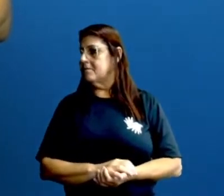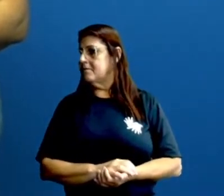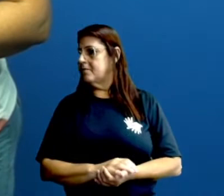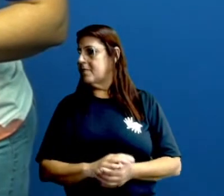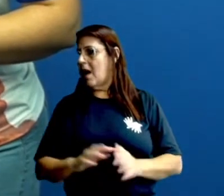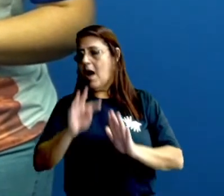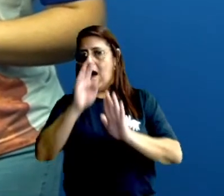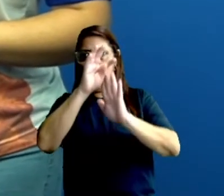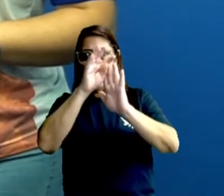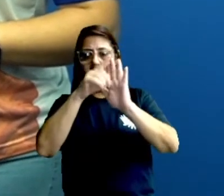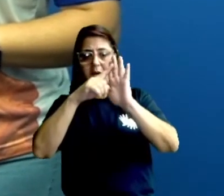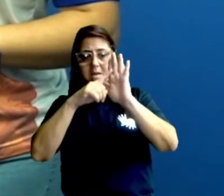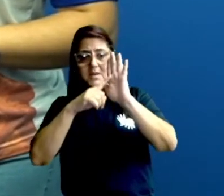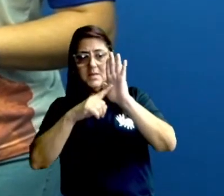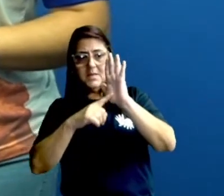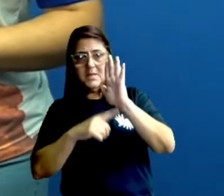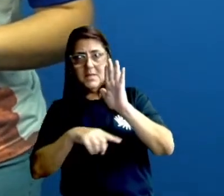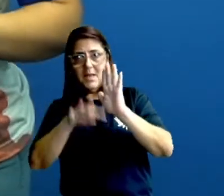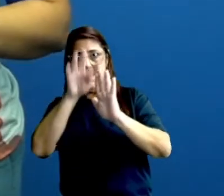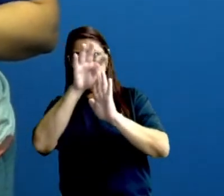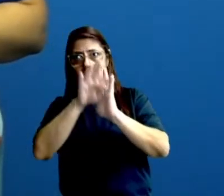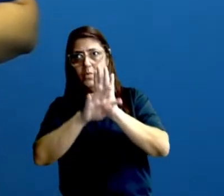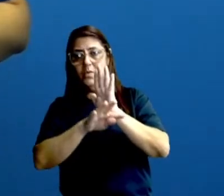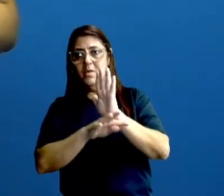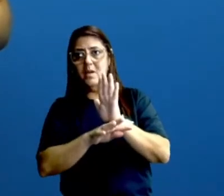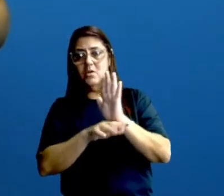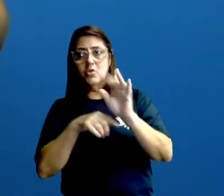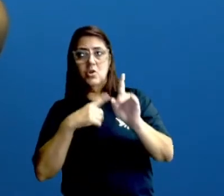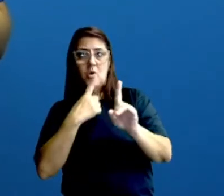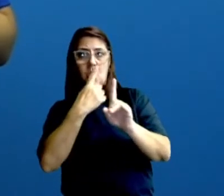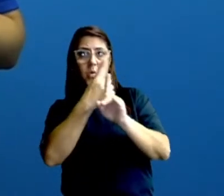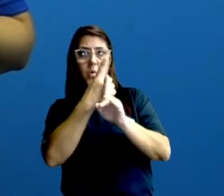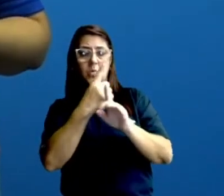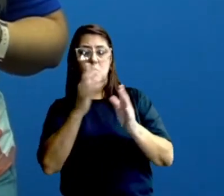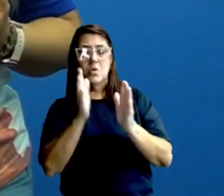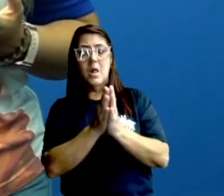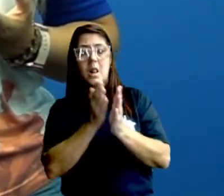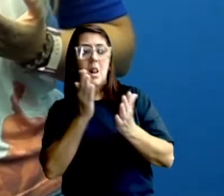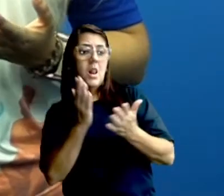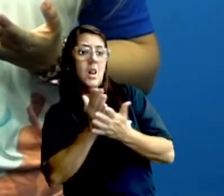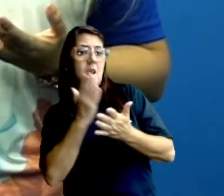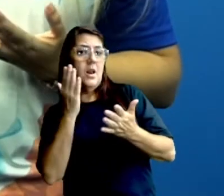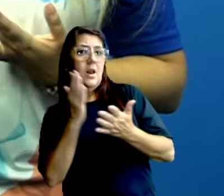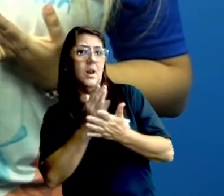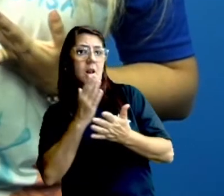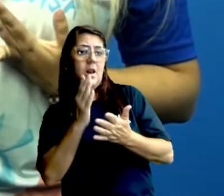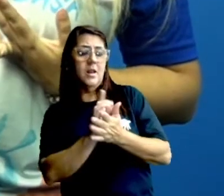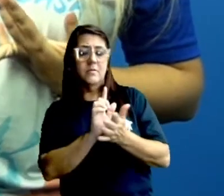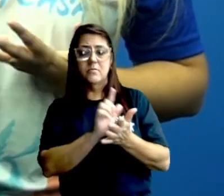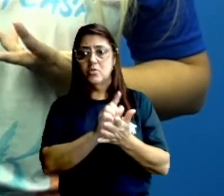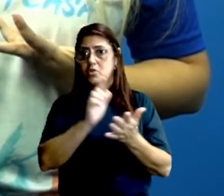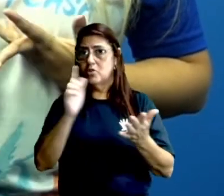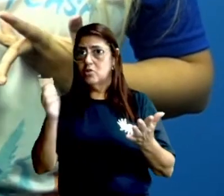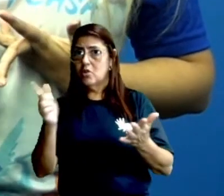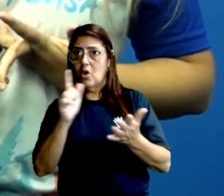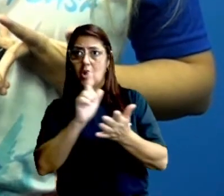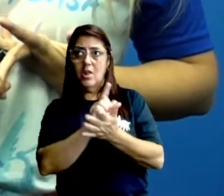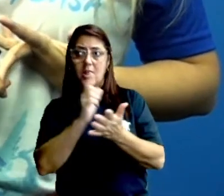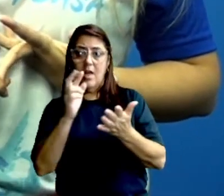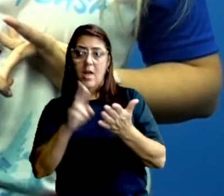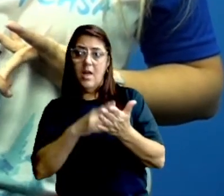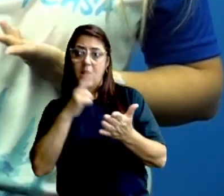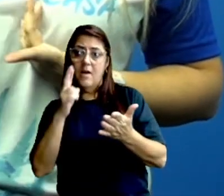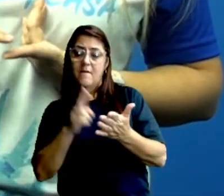A receita, ele é um tipo de texto que a gente encontra muito em livros, em jornais, naquelas